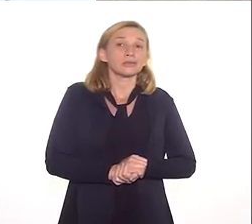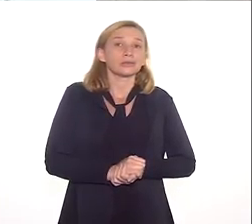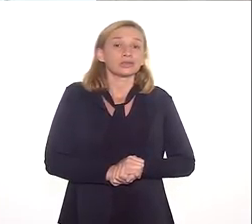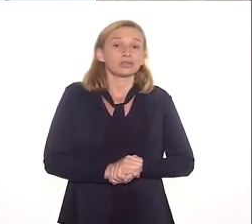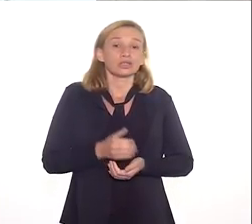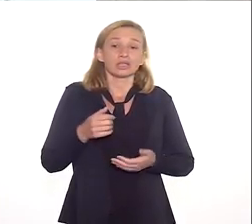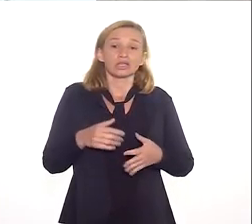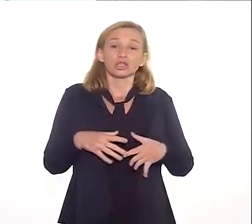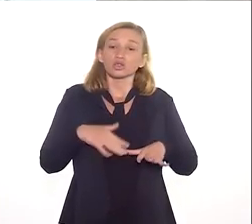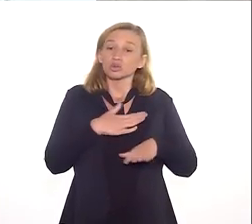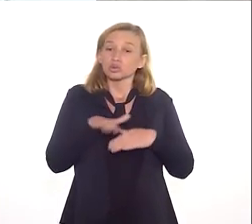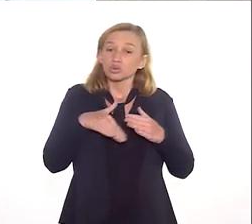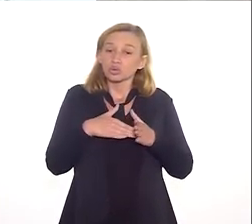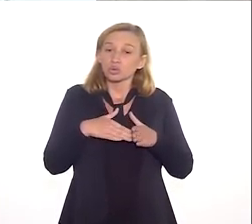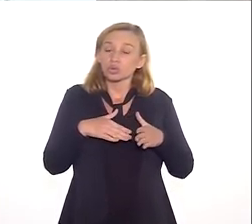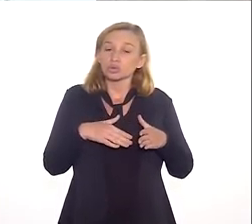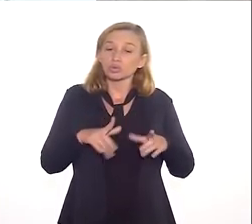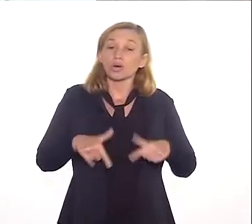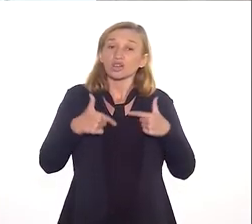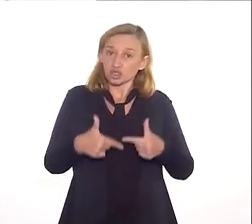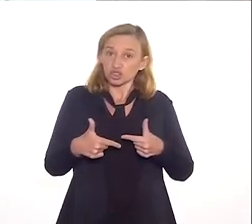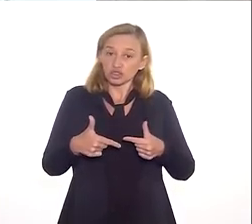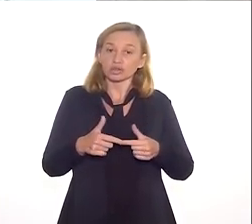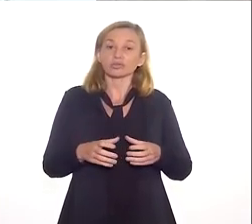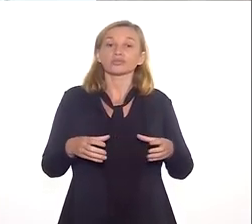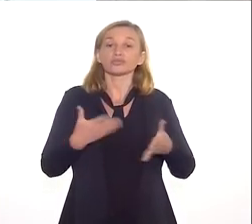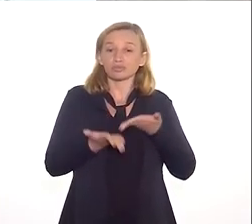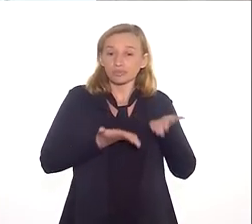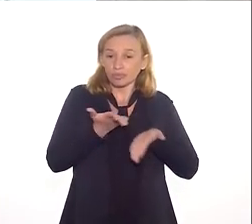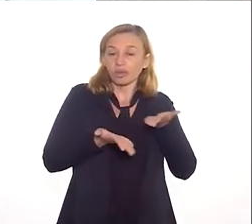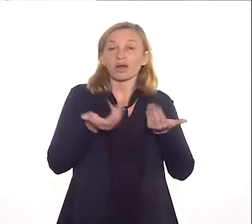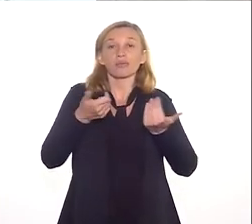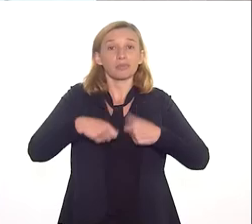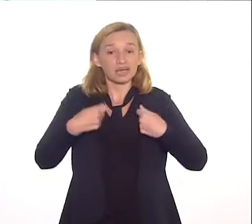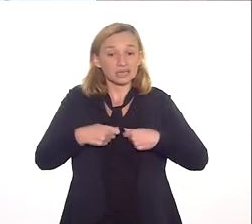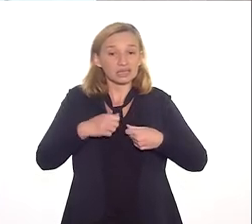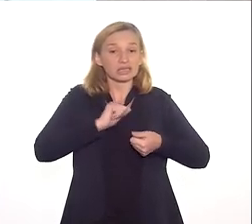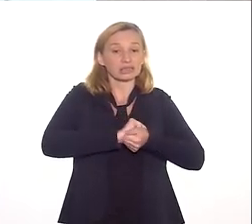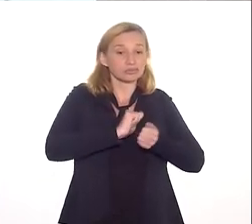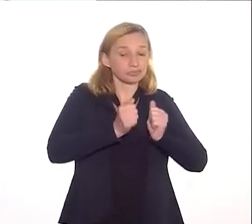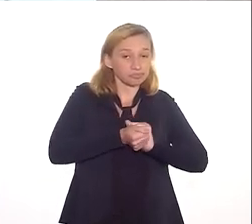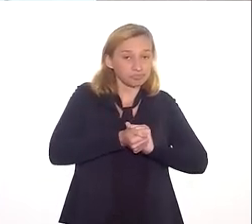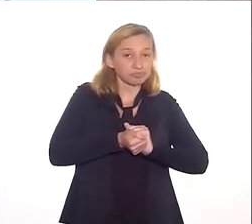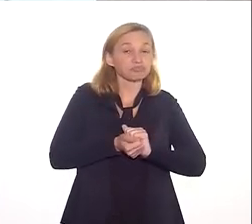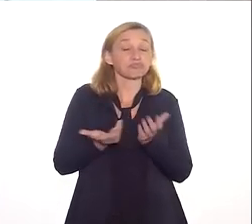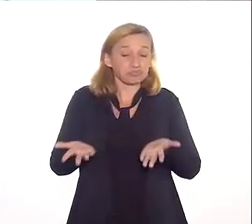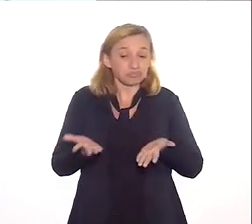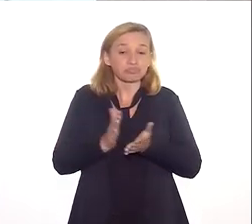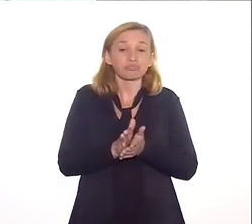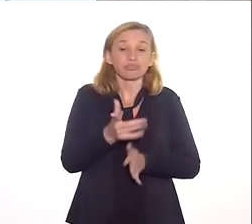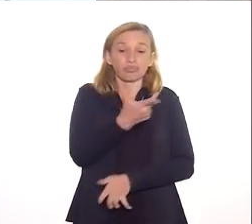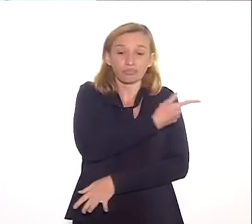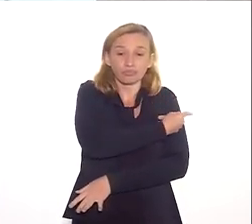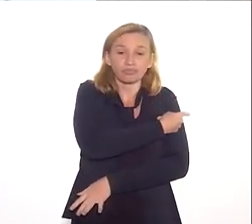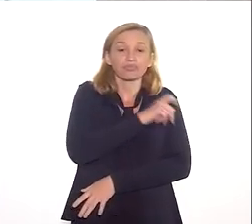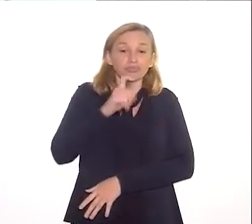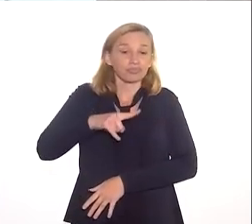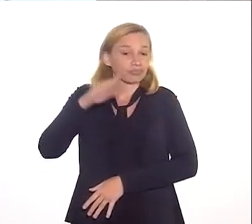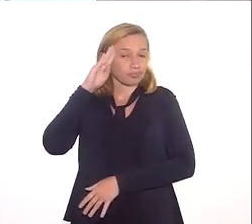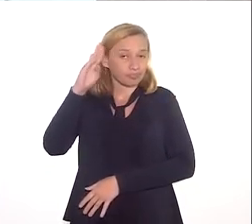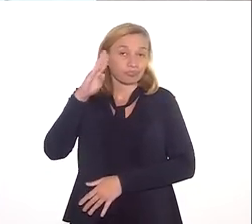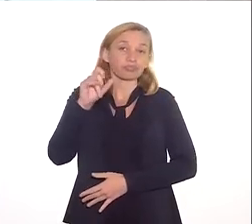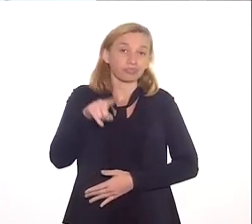pontuando, né? Existe toda uma linha de ação, uma linha de cuidado que precisa ser implementada. E a